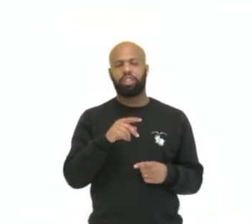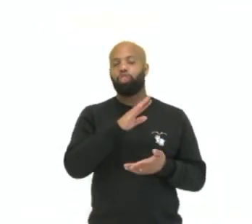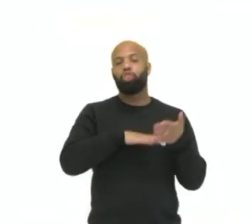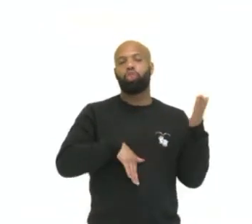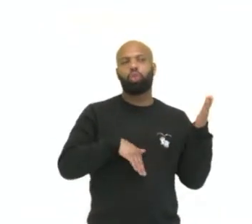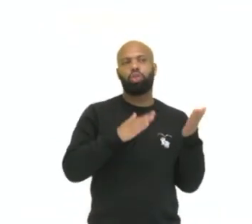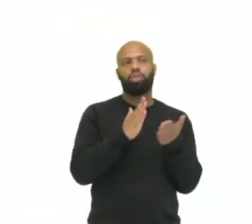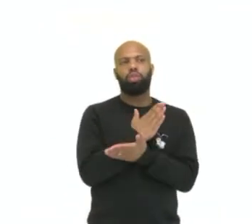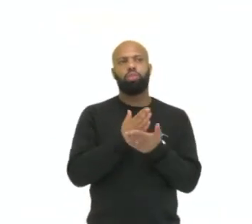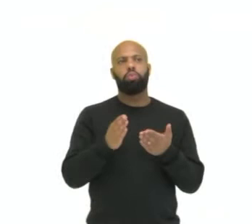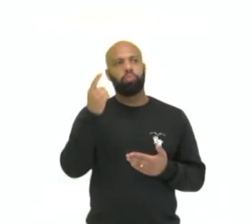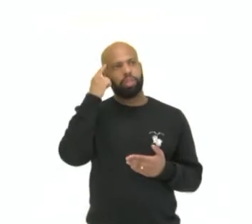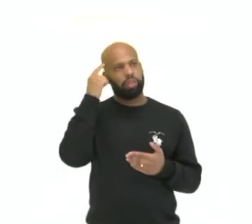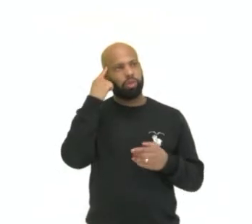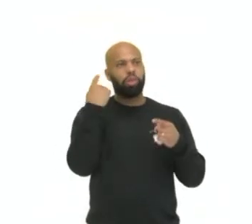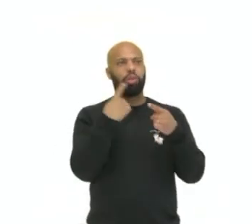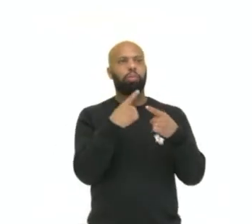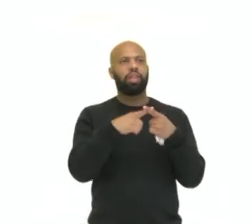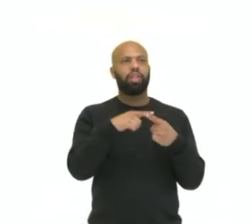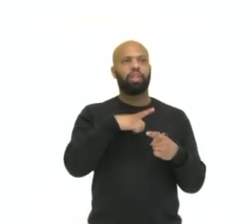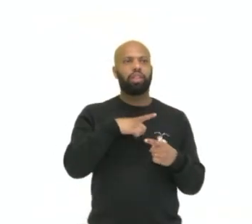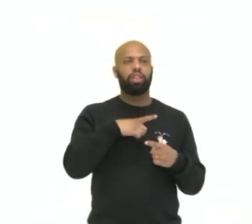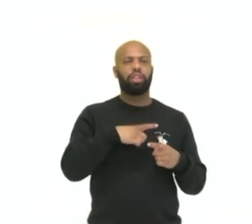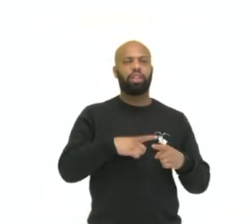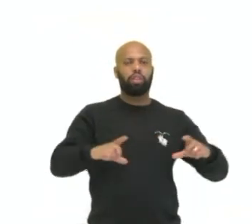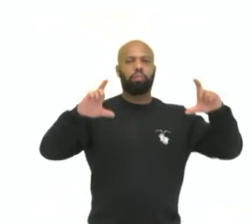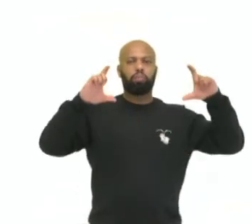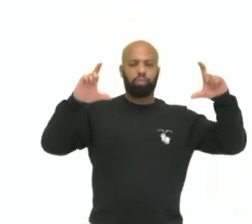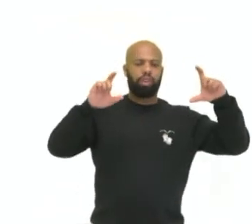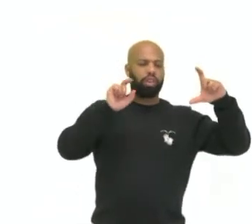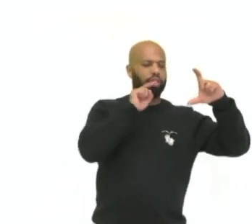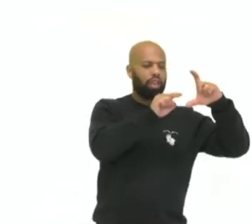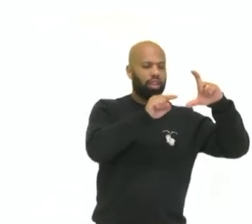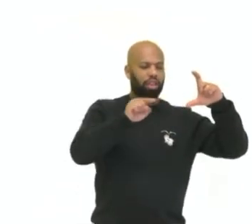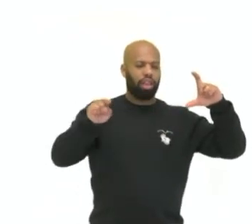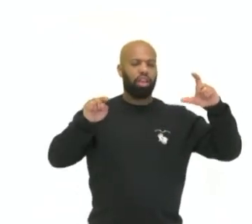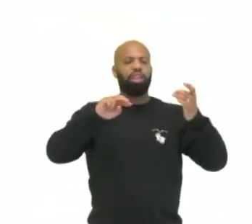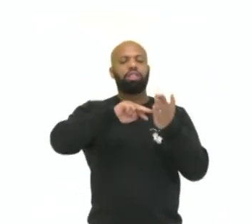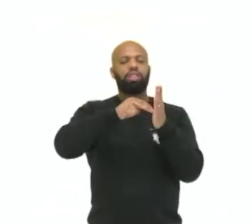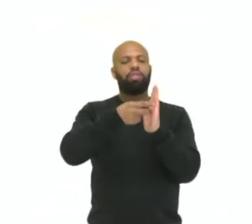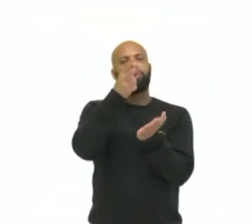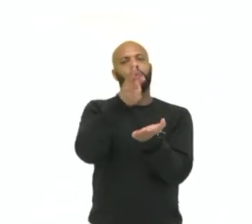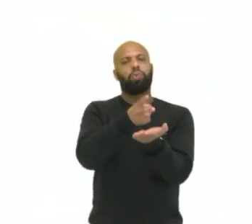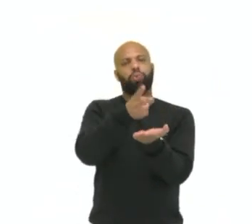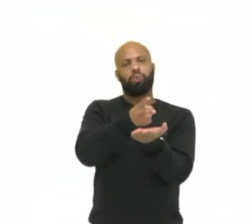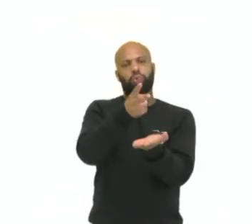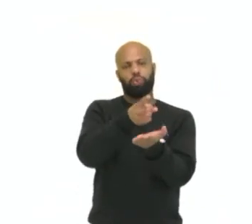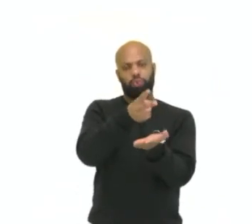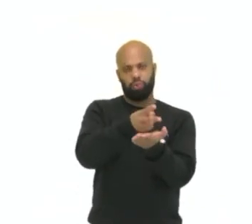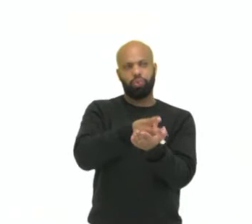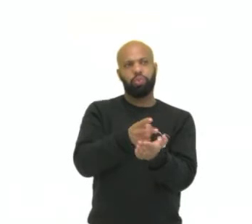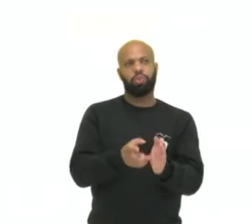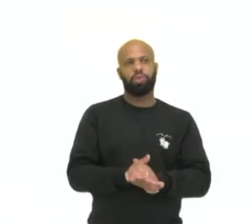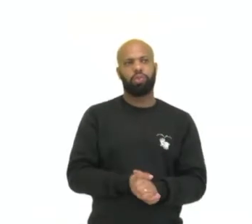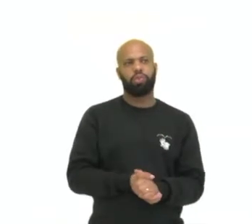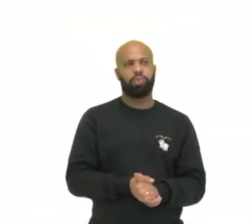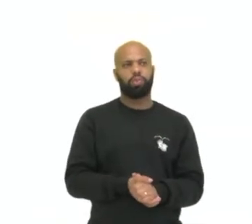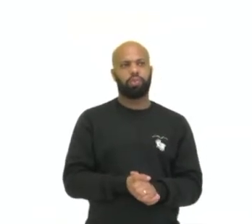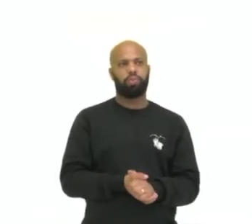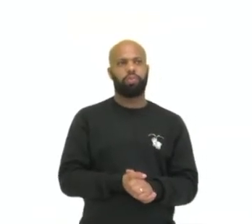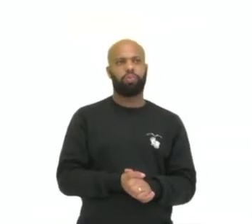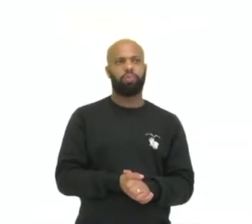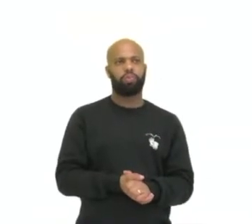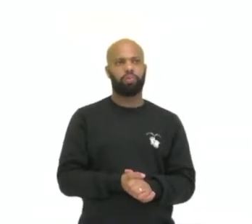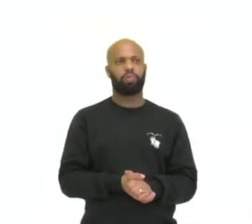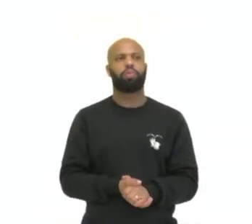estão explicitadas aqui nesse slide. Porque nós temos ali a presença dos colchetes e das reticências dentro dos colchetes, que indica que foram omitidas algumas